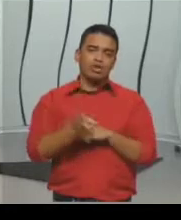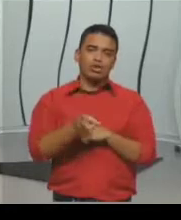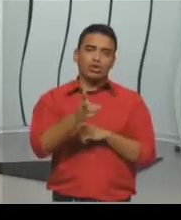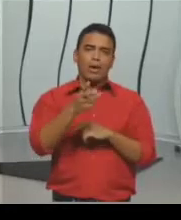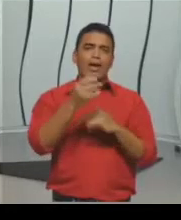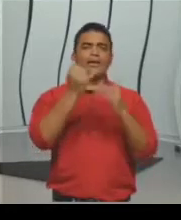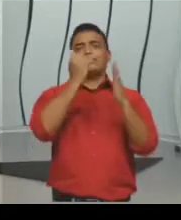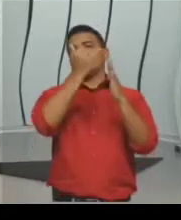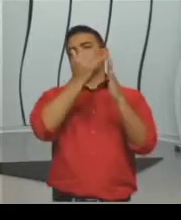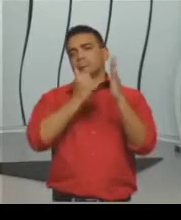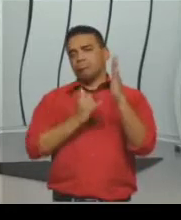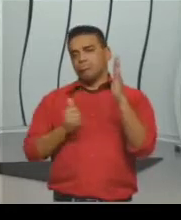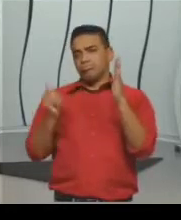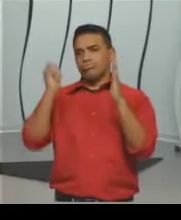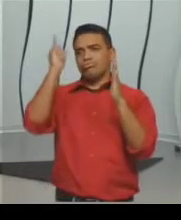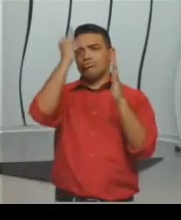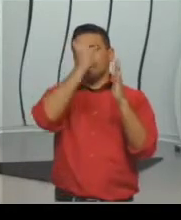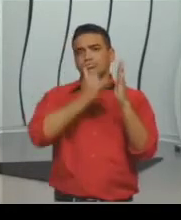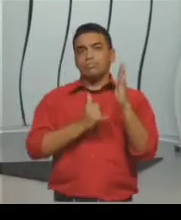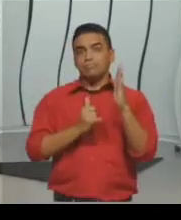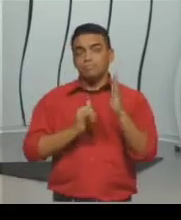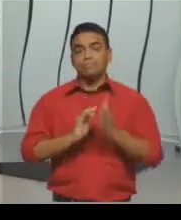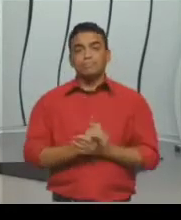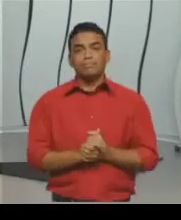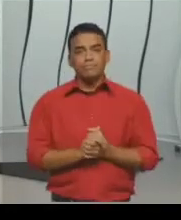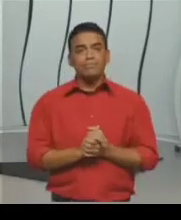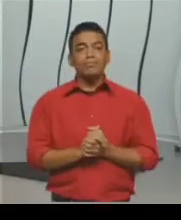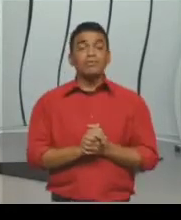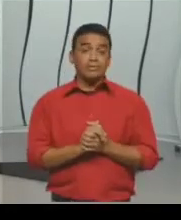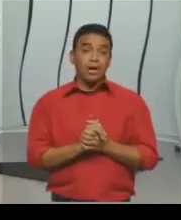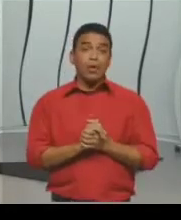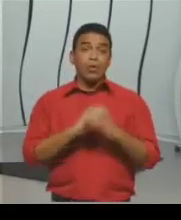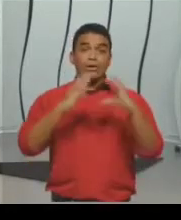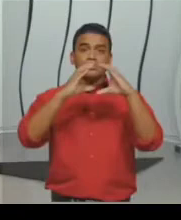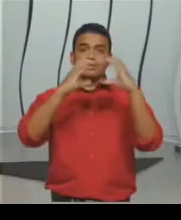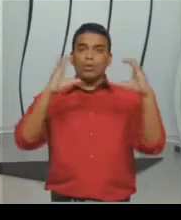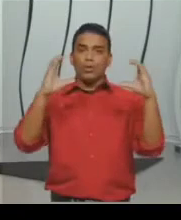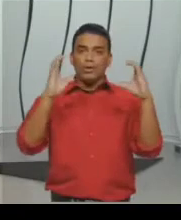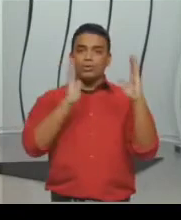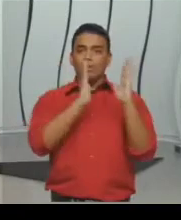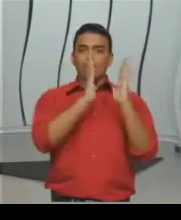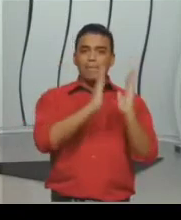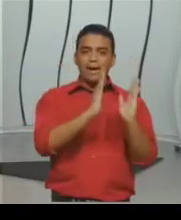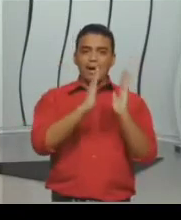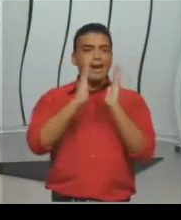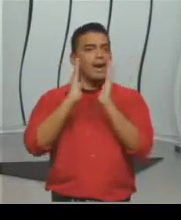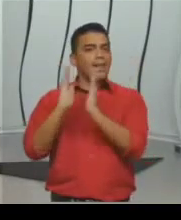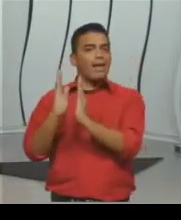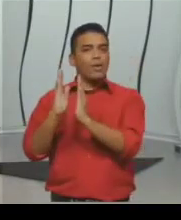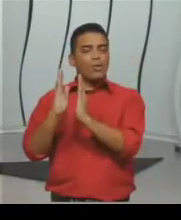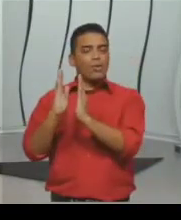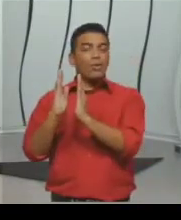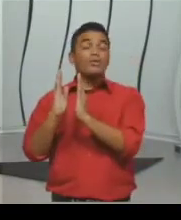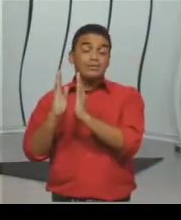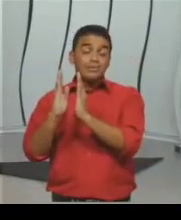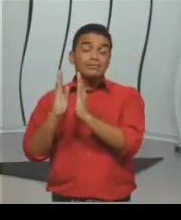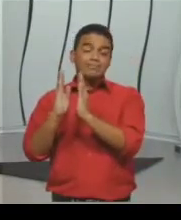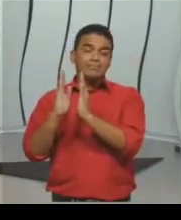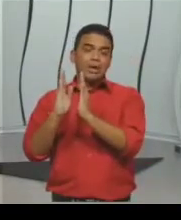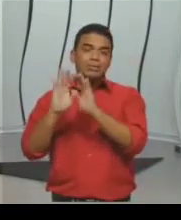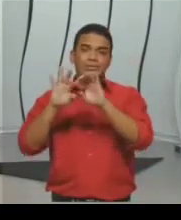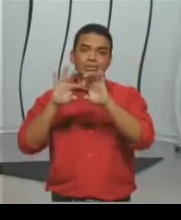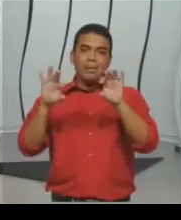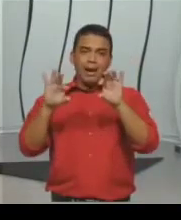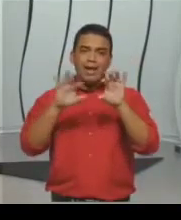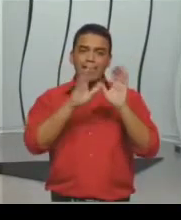Essa corrente passando. Então nós temos aqui um circuito em paralelo, em que a corrente foi dividida. No caso